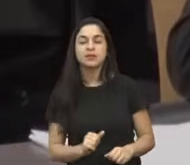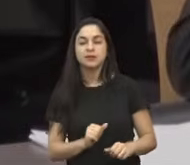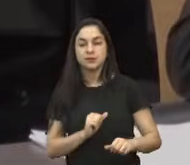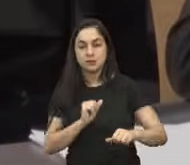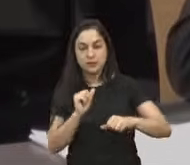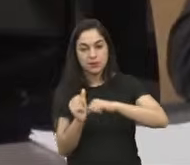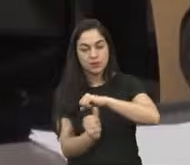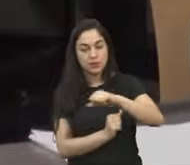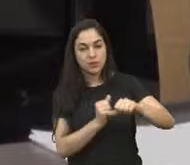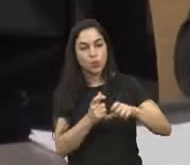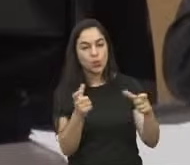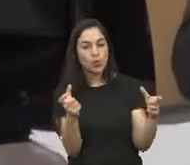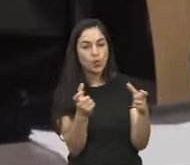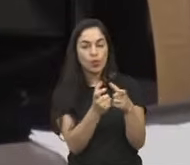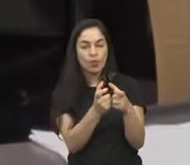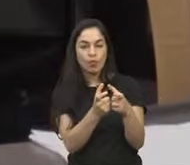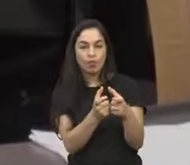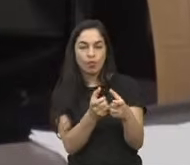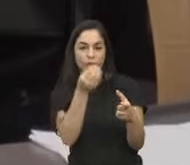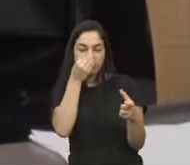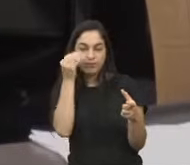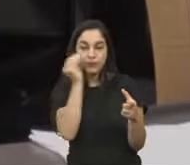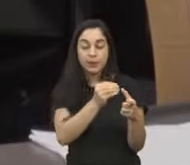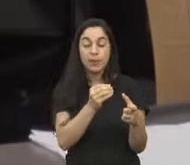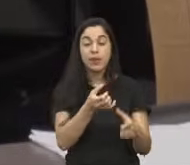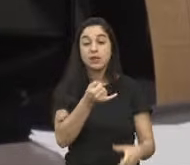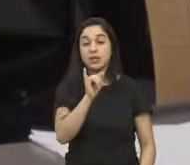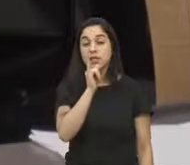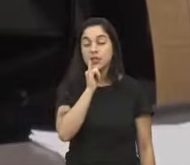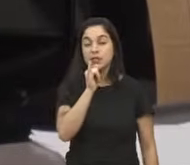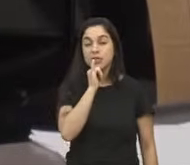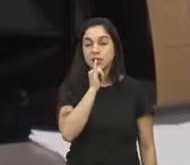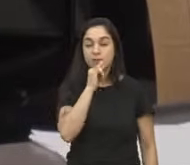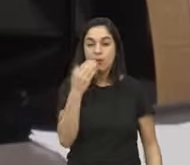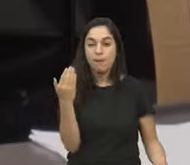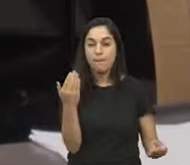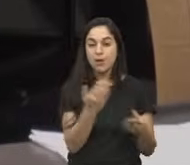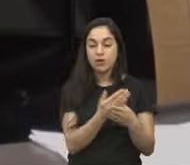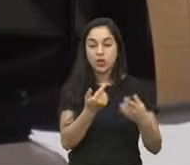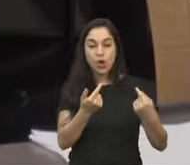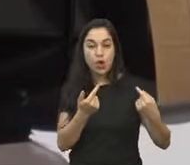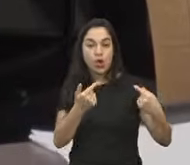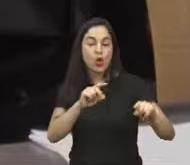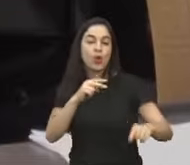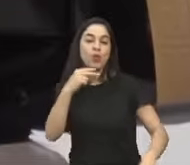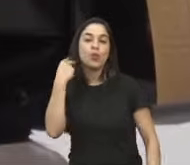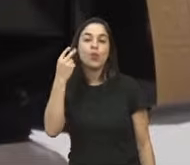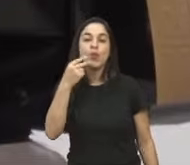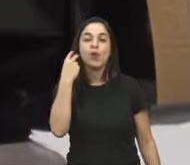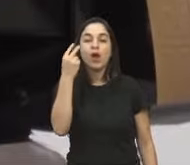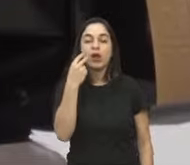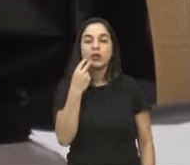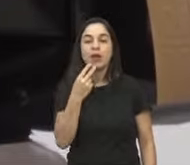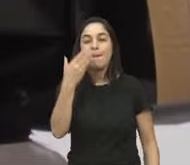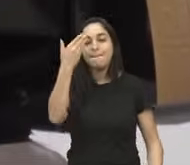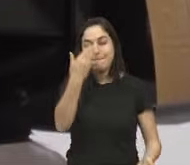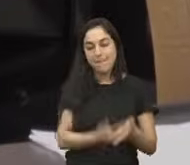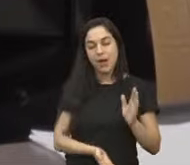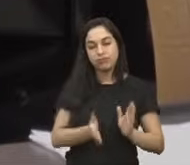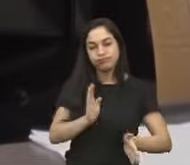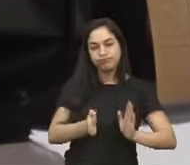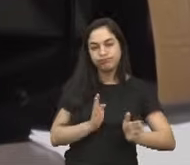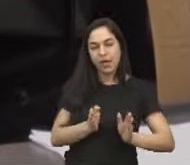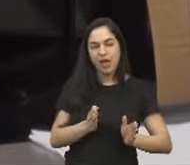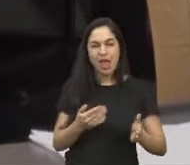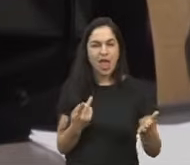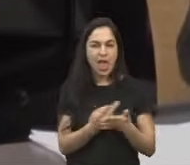as minorias. Porque se, por exemplo, é aberto um processo de cassação contra um vereador de forma irregular, de forma inadequada,